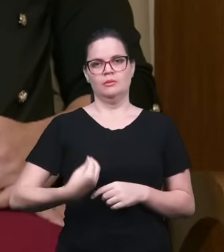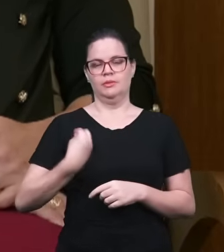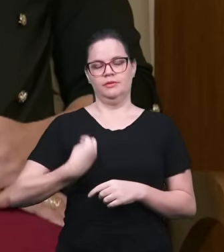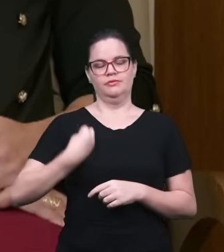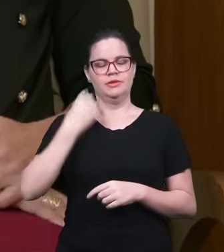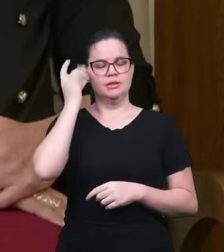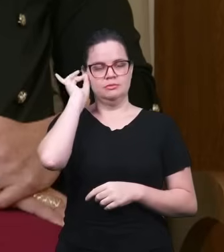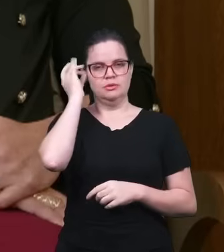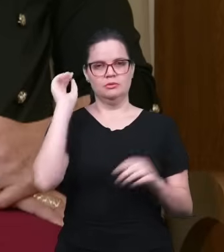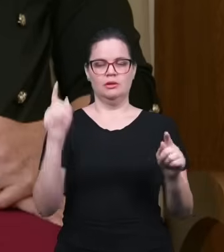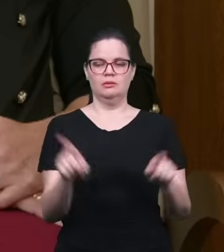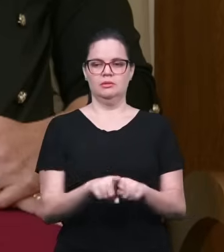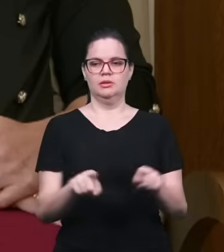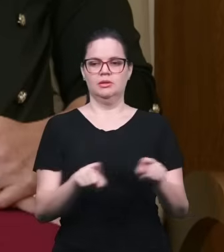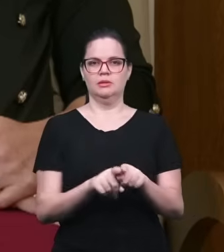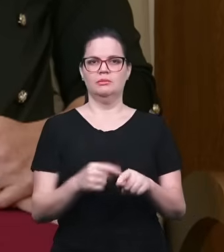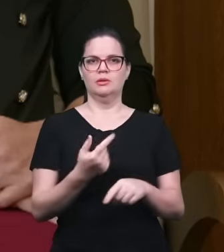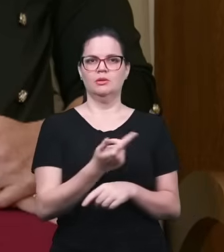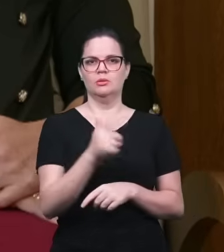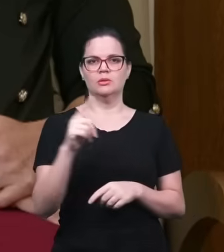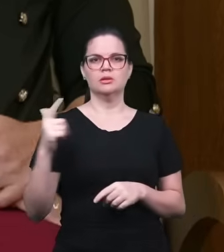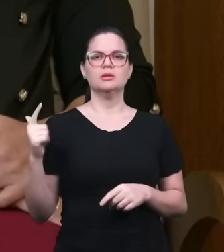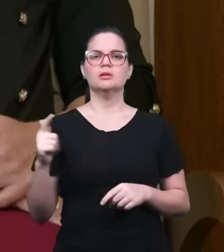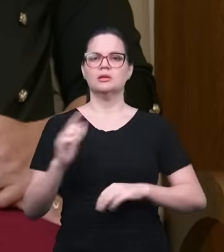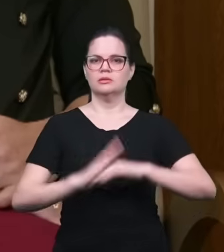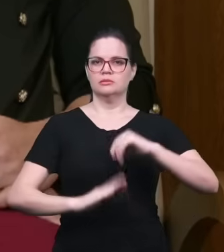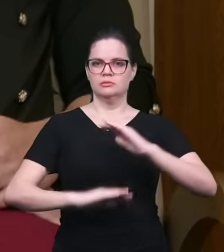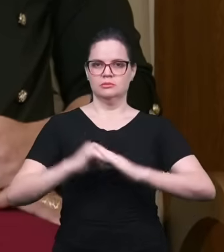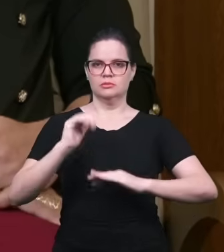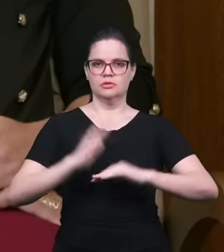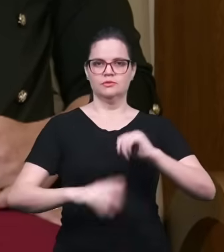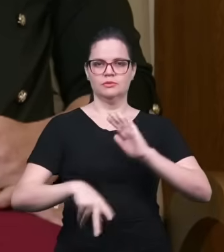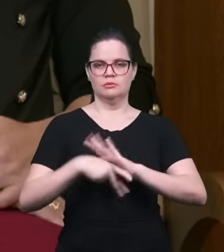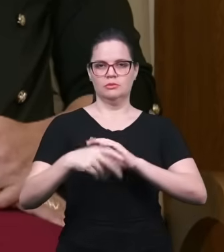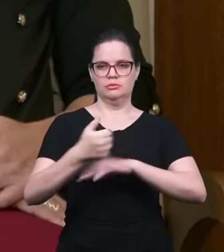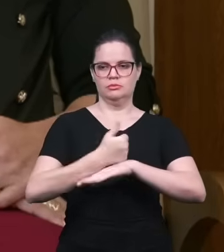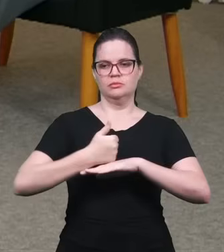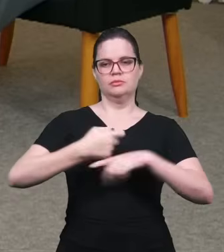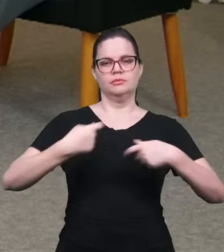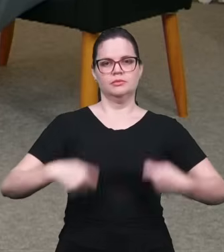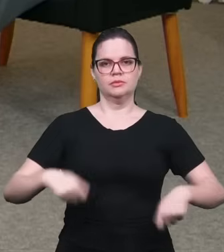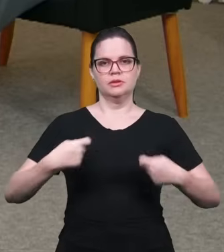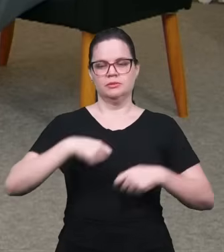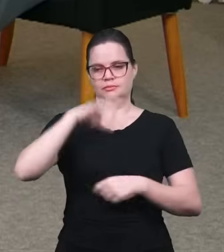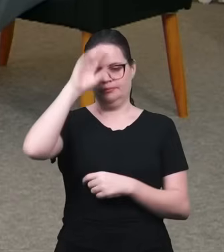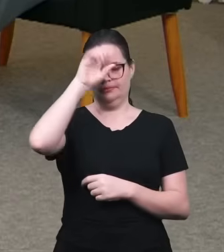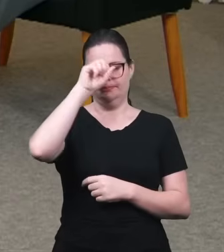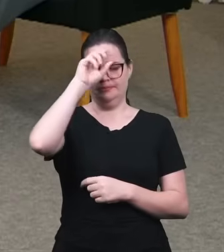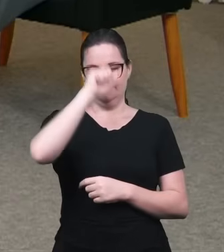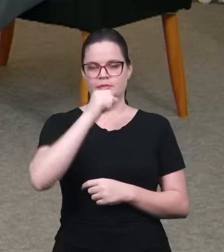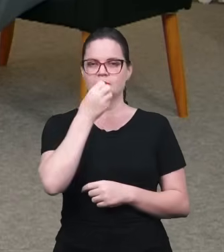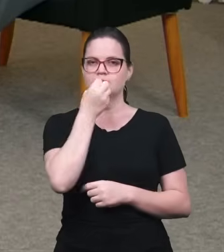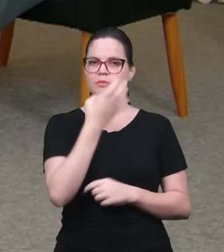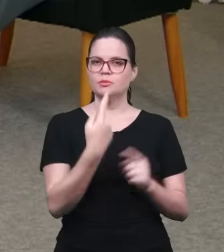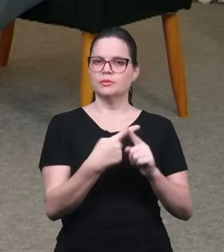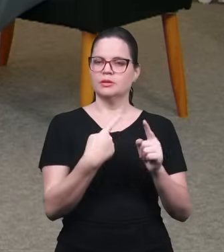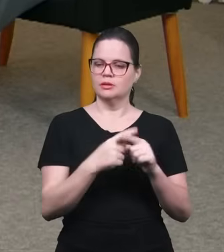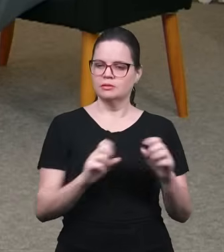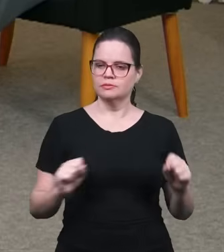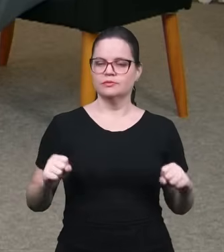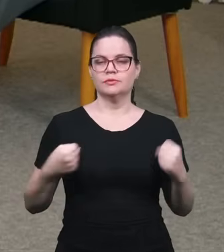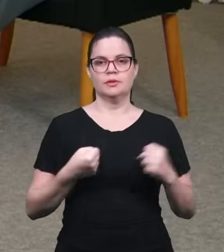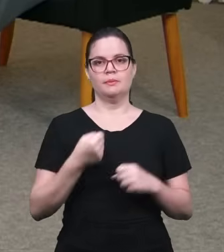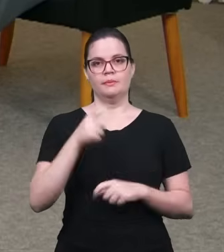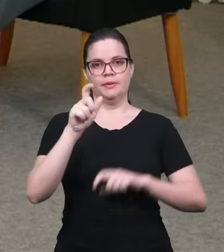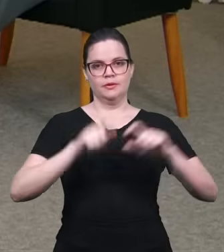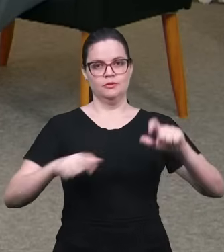espiritual quanto para outras habilidades que ele tem que ter durante a vida, né? Amém. E isso tem fortalecido. Aqueles que têm